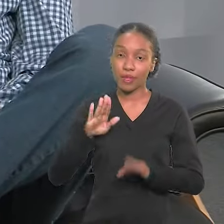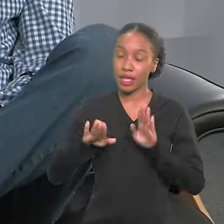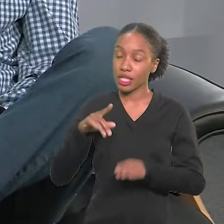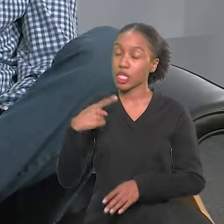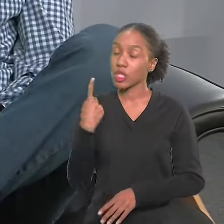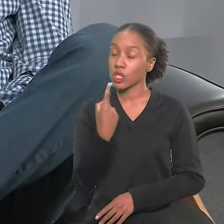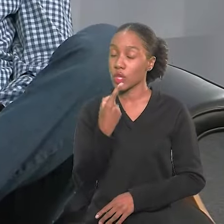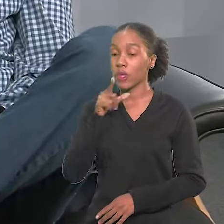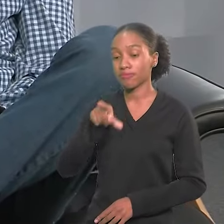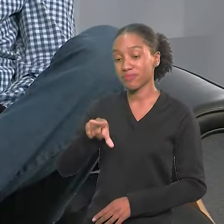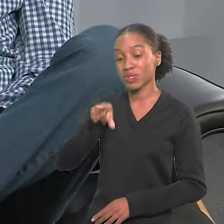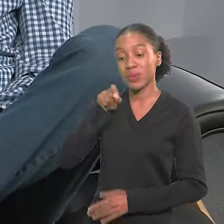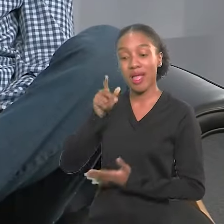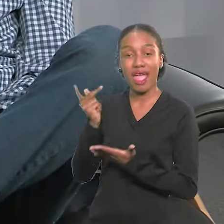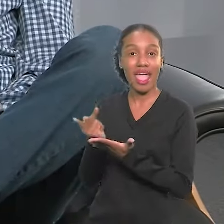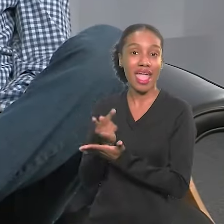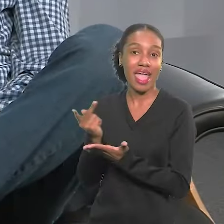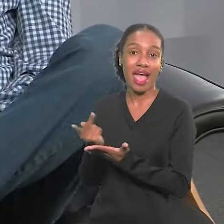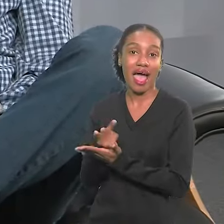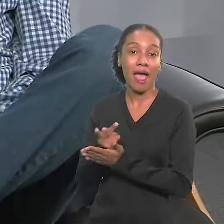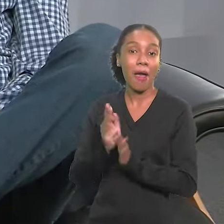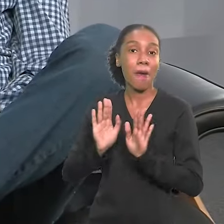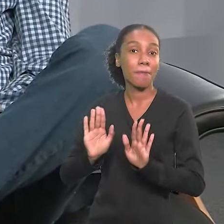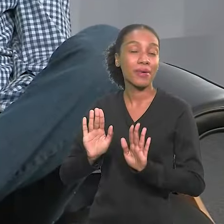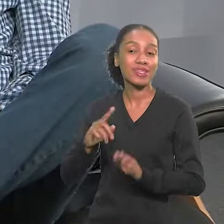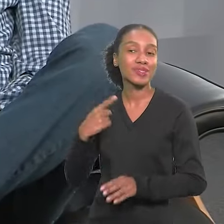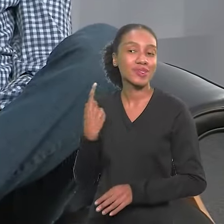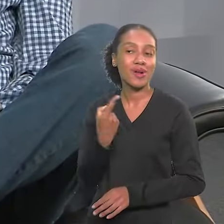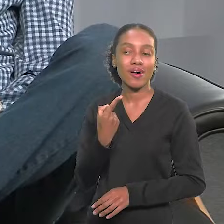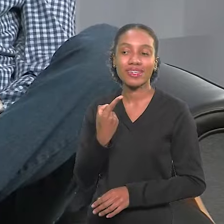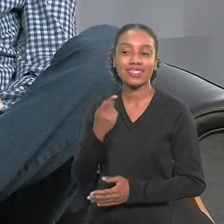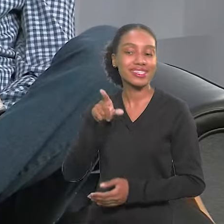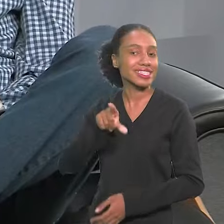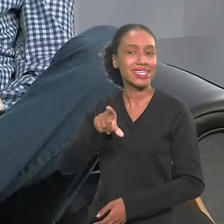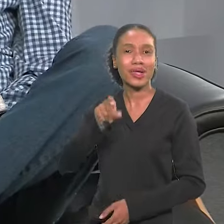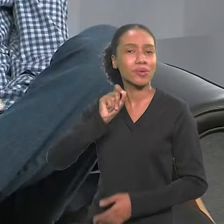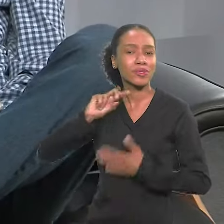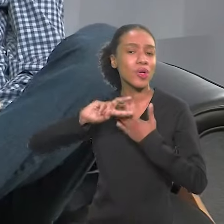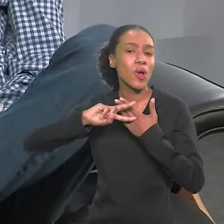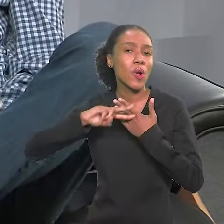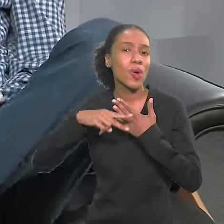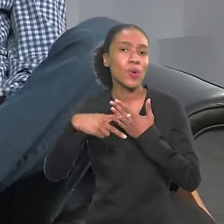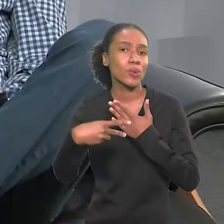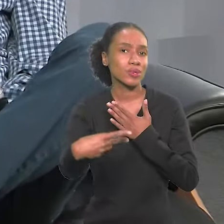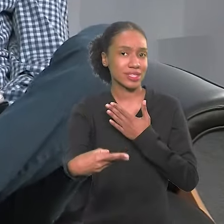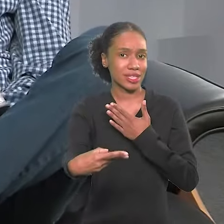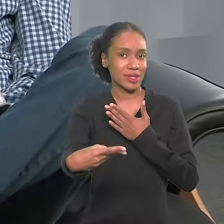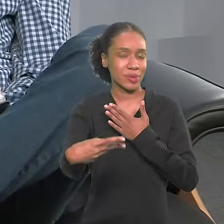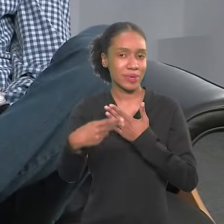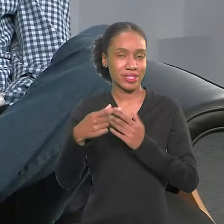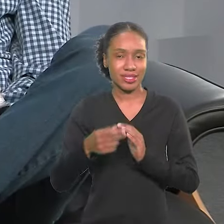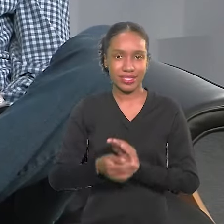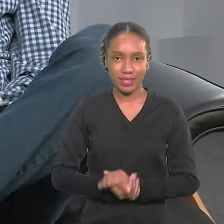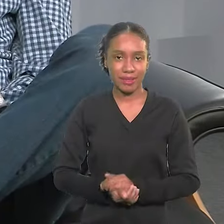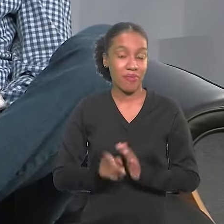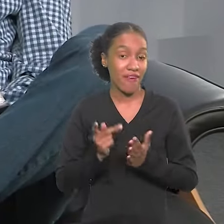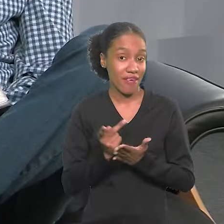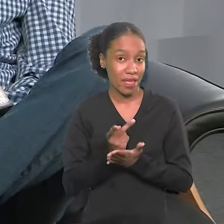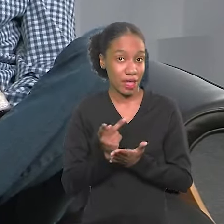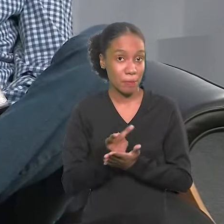escolher errar que não podemos escolher são as consequências do Nosso Erro